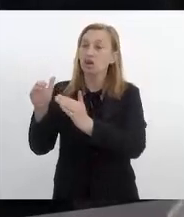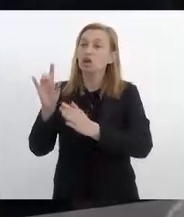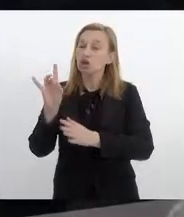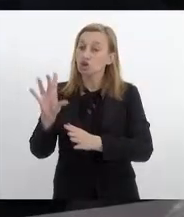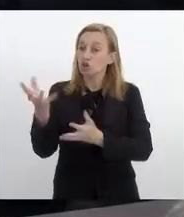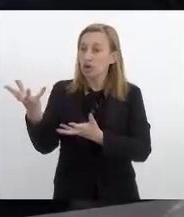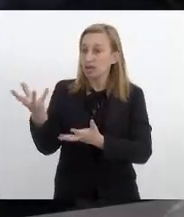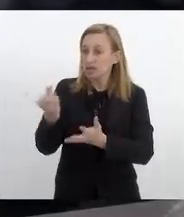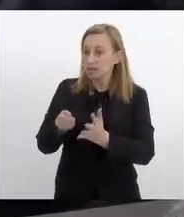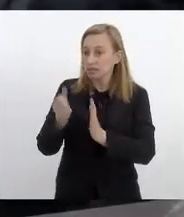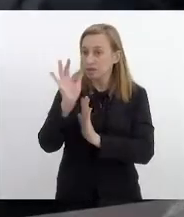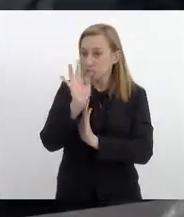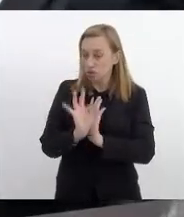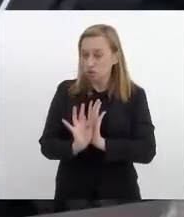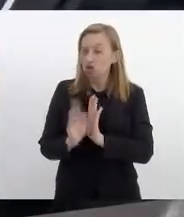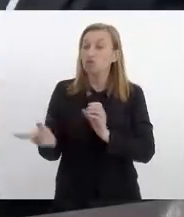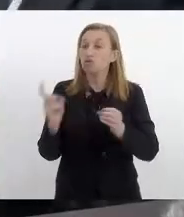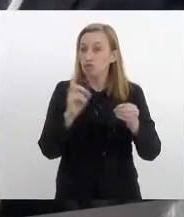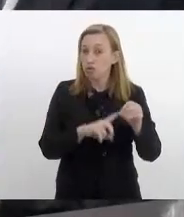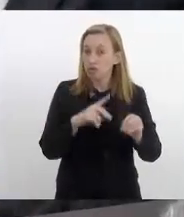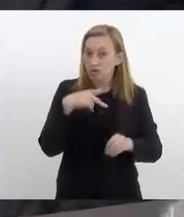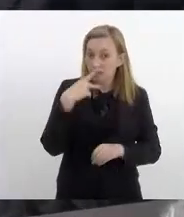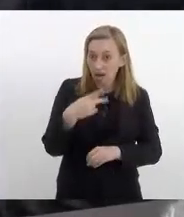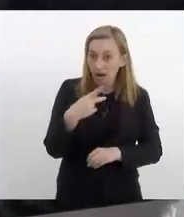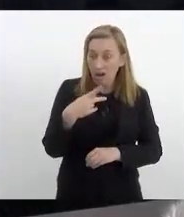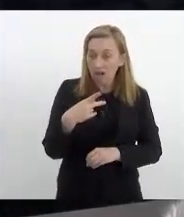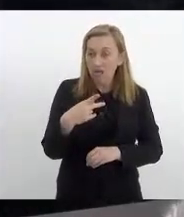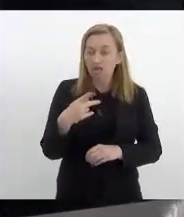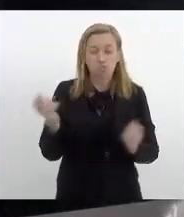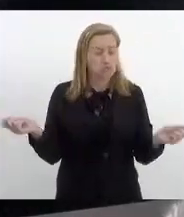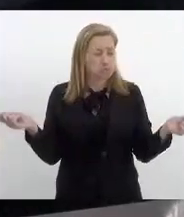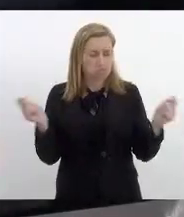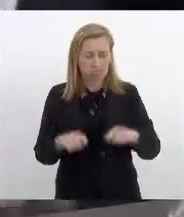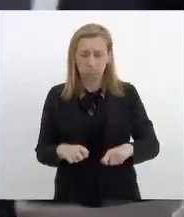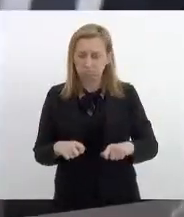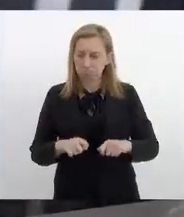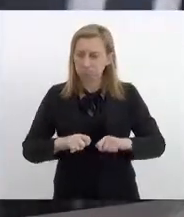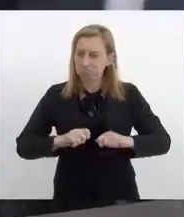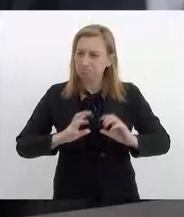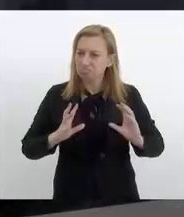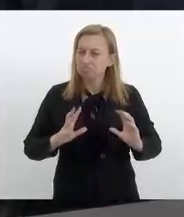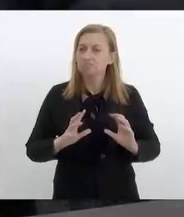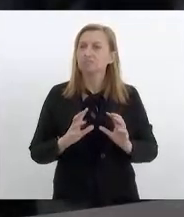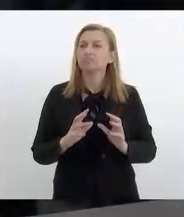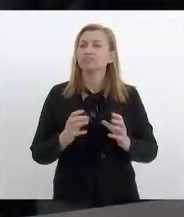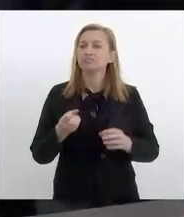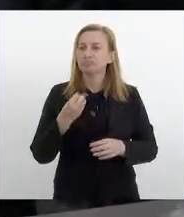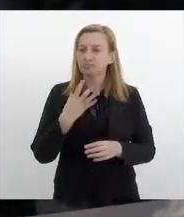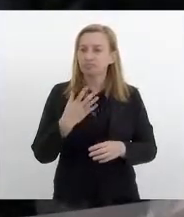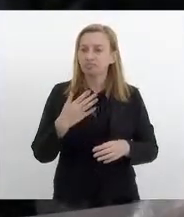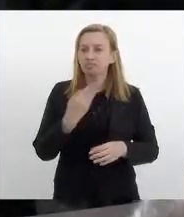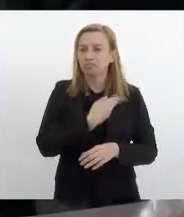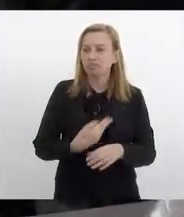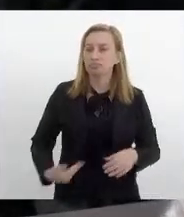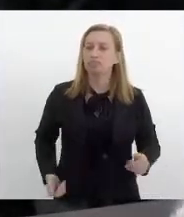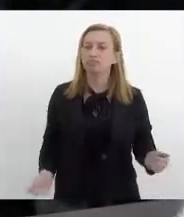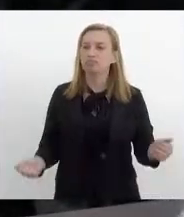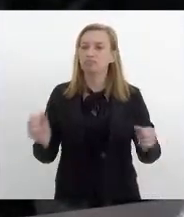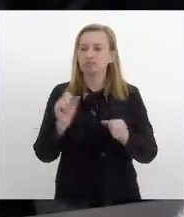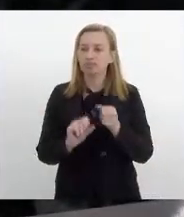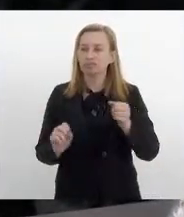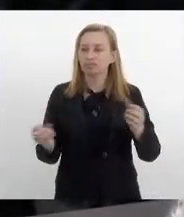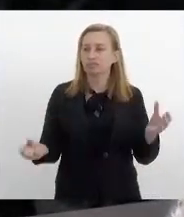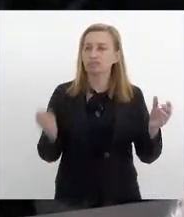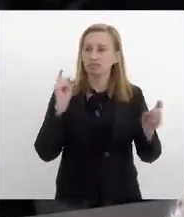o texto. Mas, volto a dizer, de uma competência atroz, o que Vossa Excelência e o governador fizeram é encontrar um texto